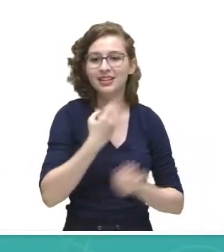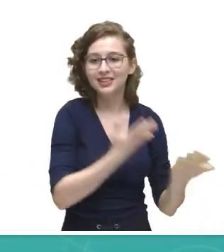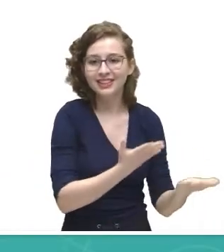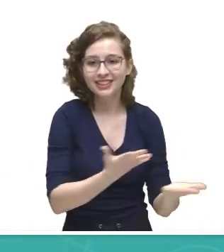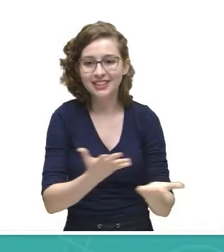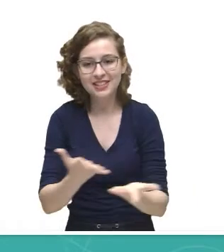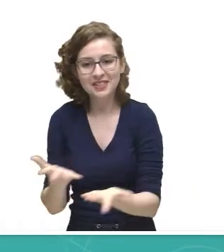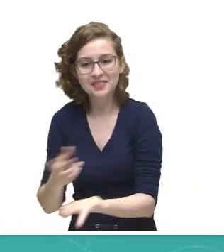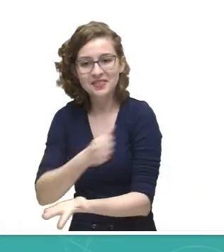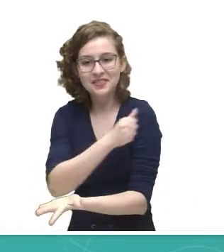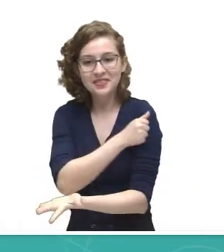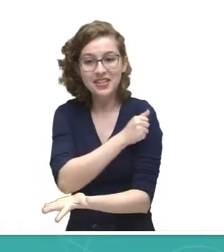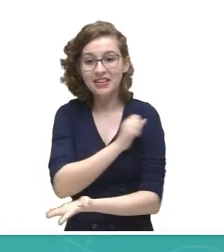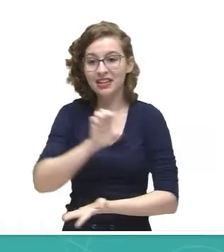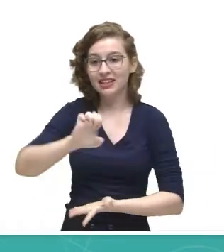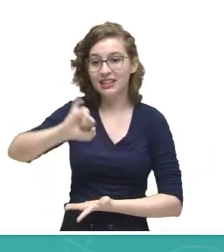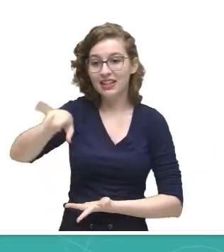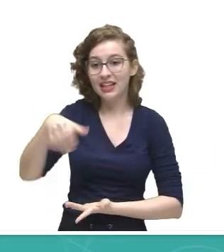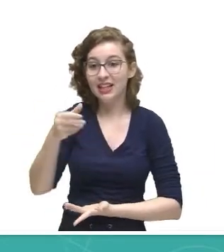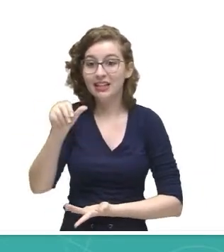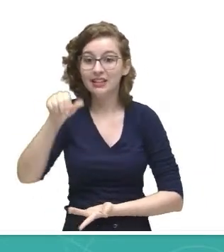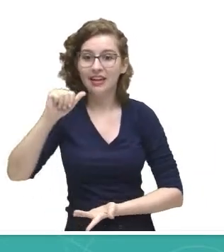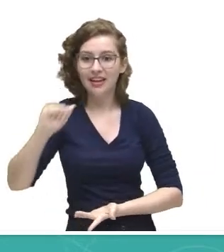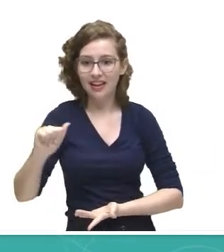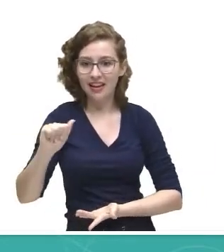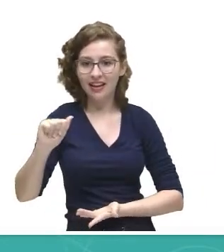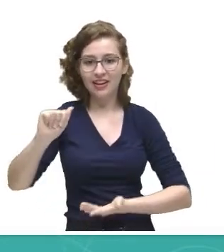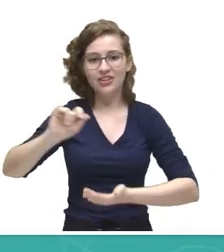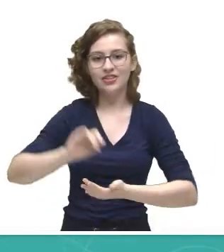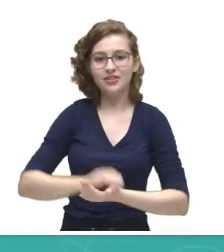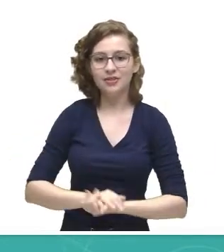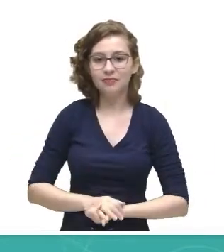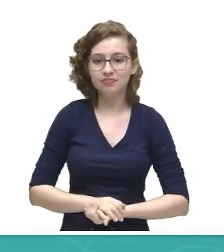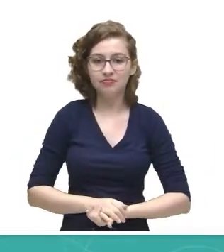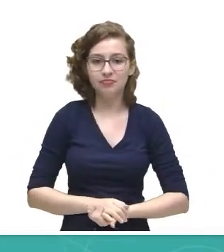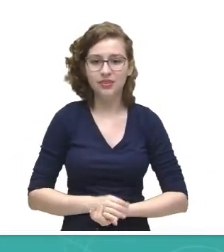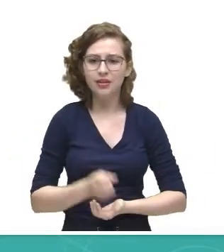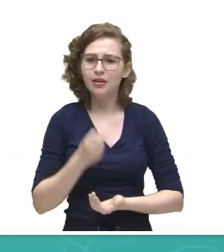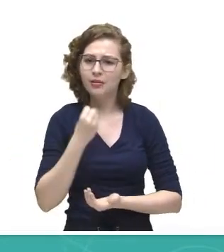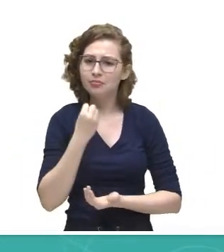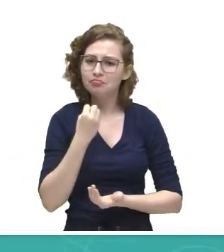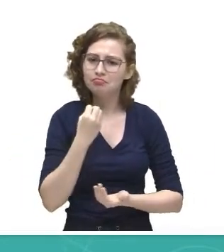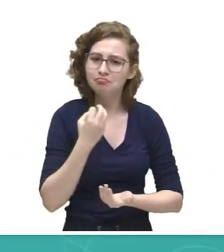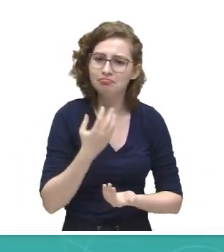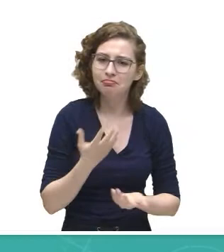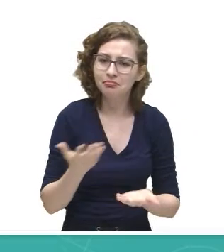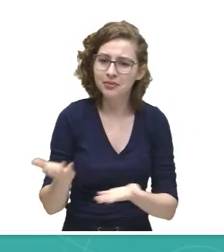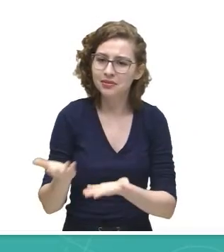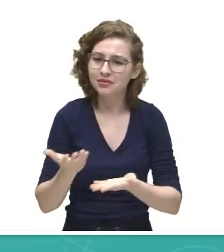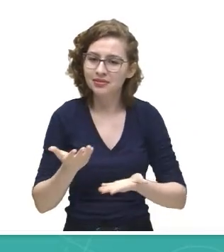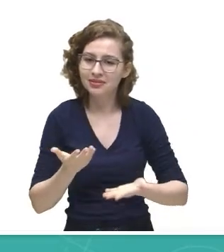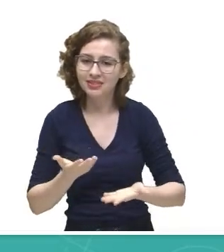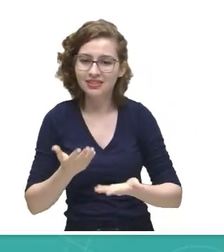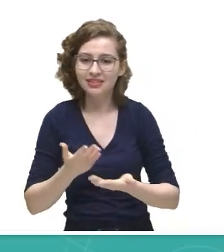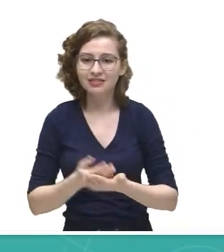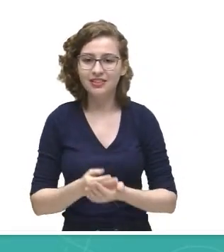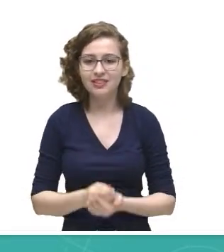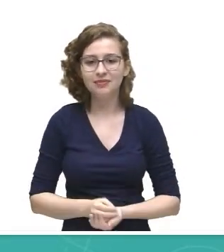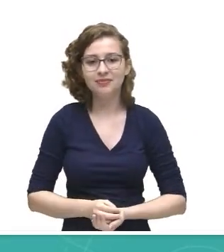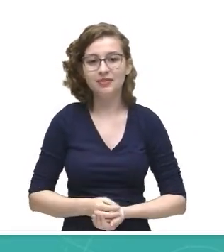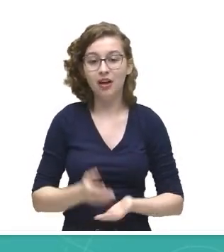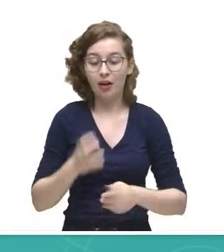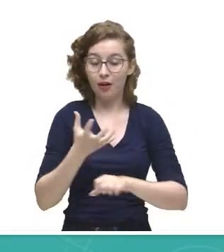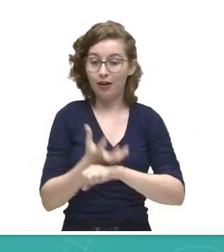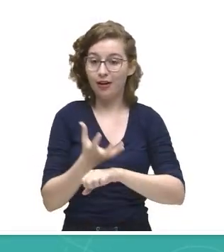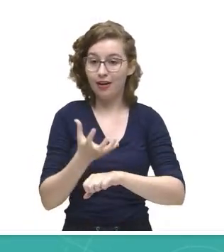bem-vindos, alunos do EJA, oitava etapa. É um prazer ter todos vocês aqui conectados à nossa aula de